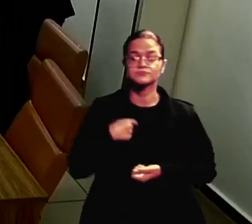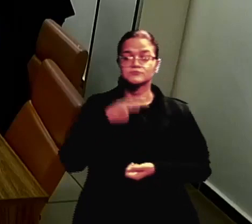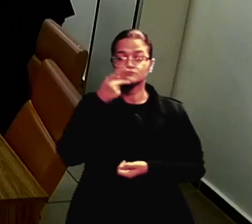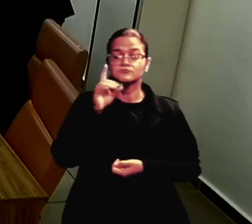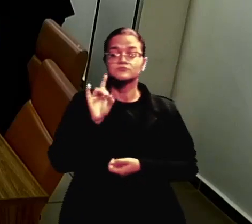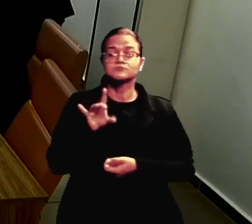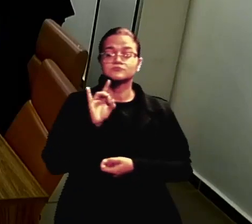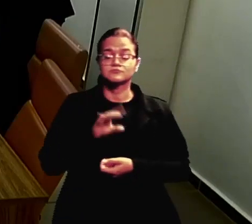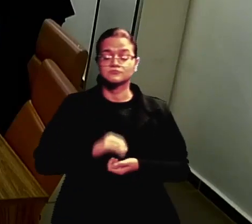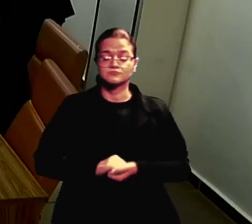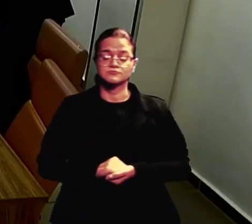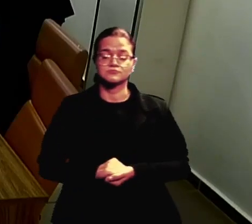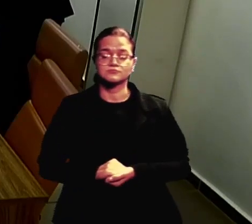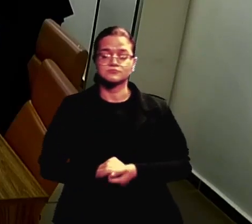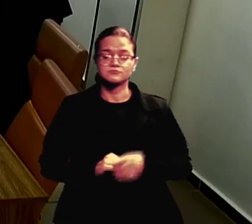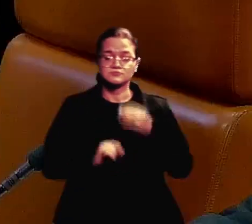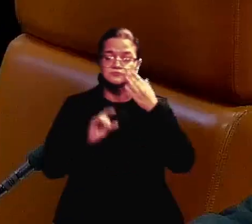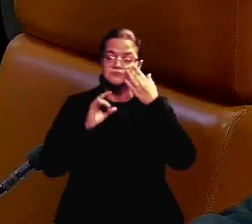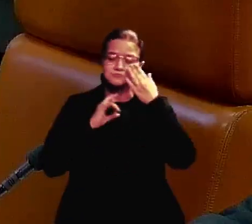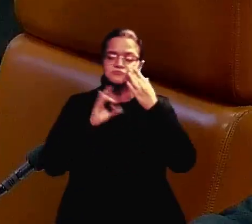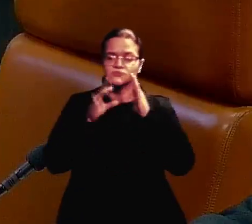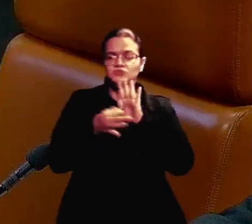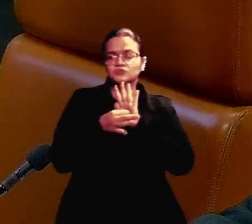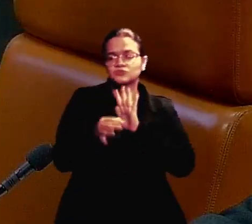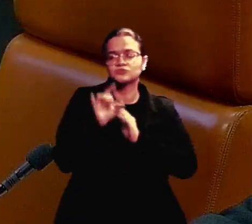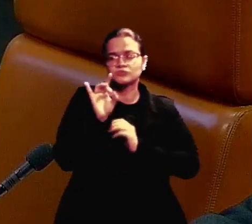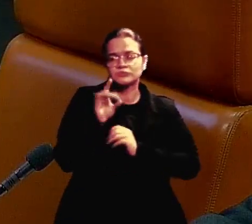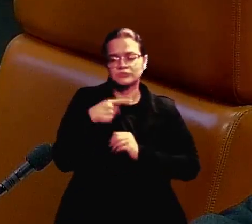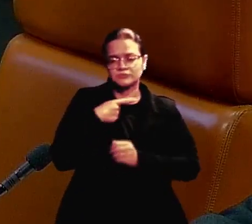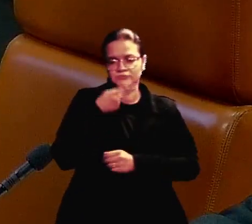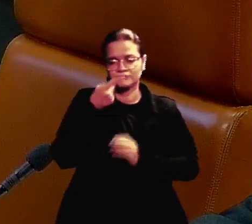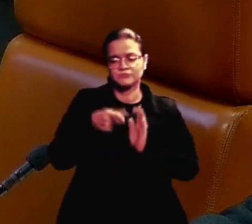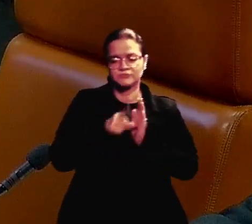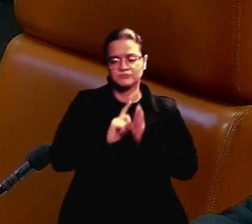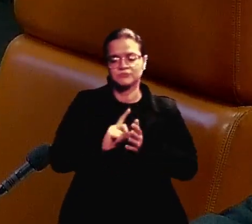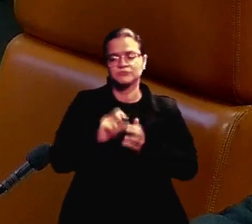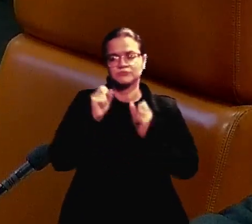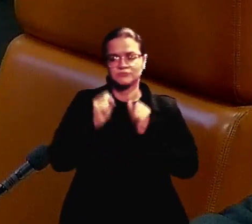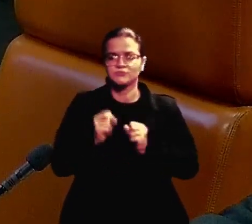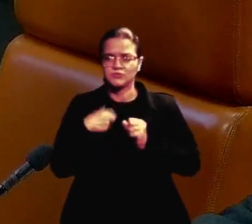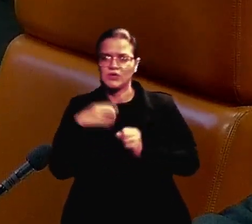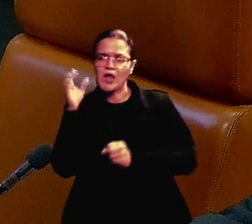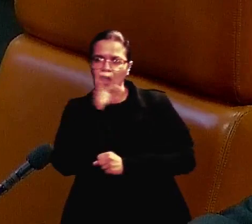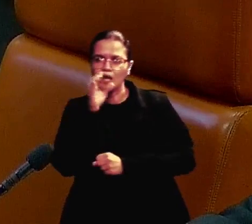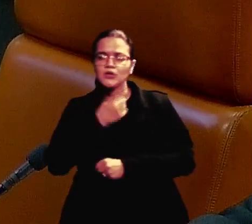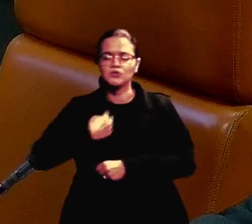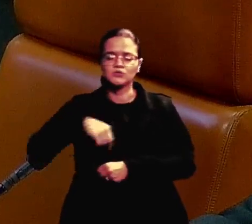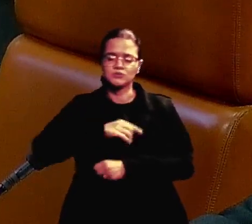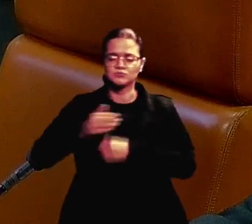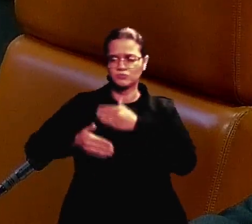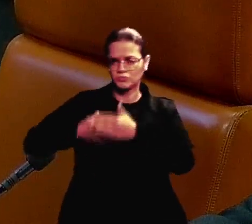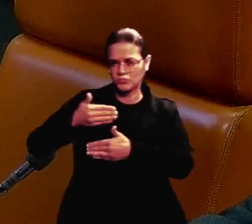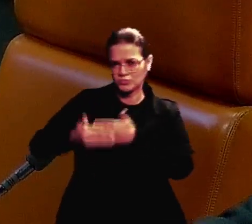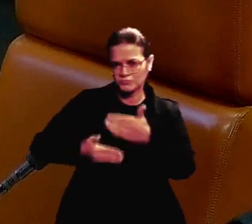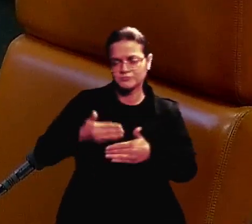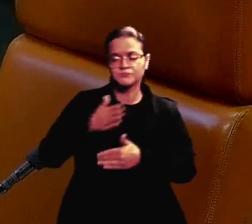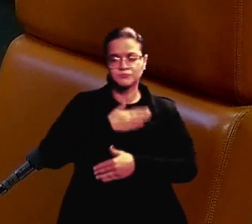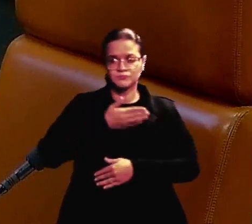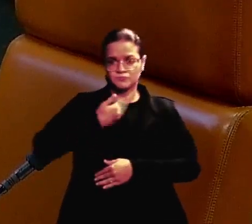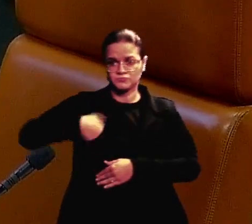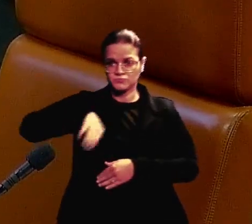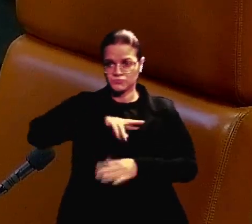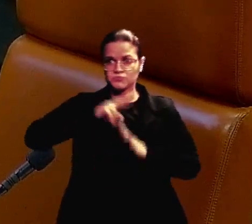quero apenas aqui, presidente, eu só quero aqui, como eu estava também até para poder agilizar o nosso processo, no nosso